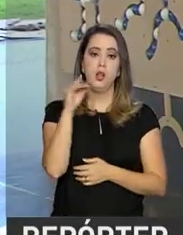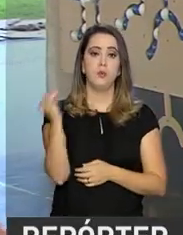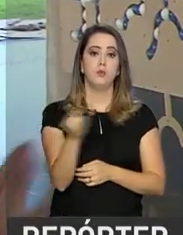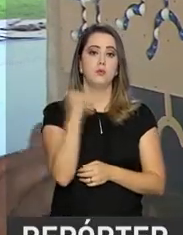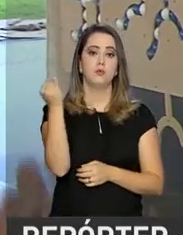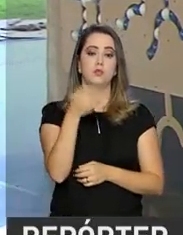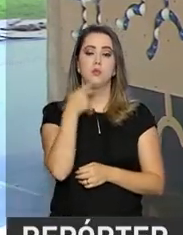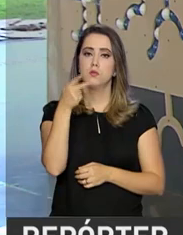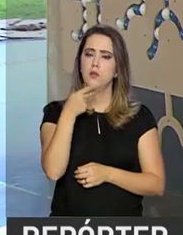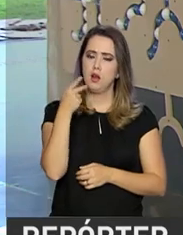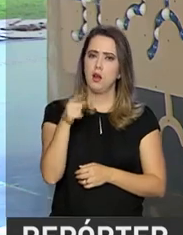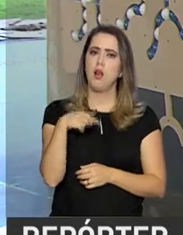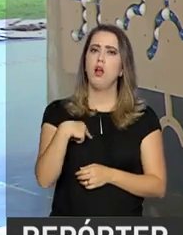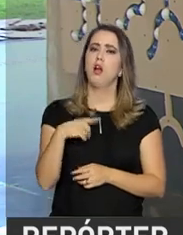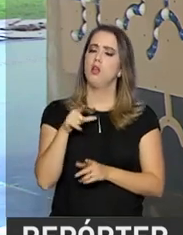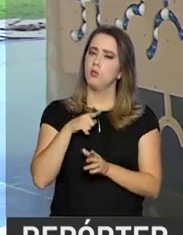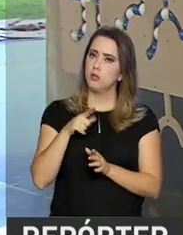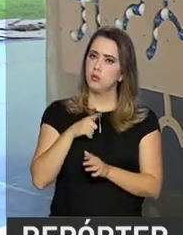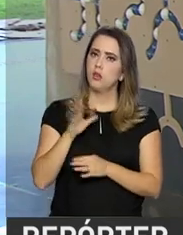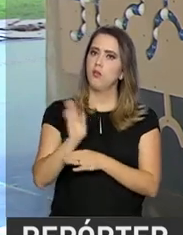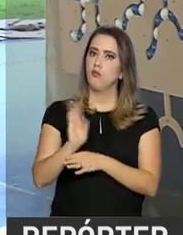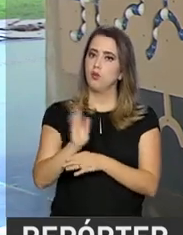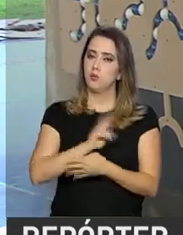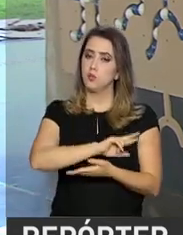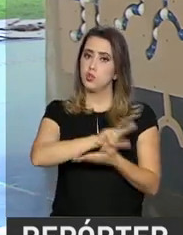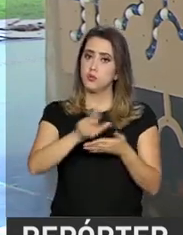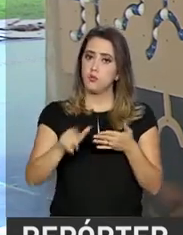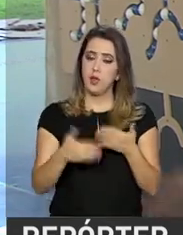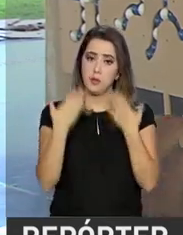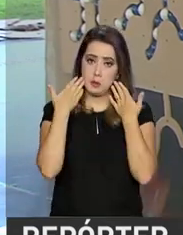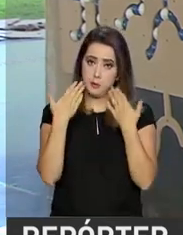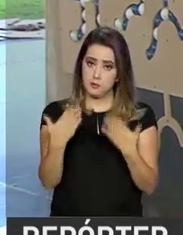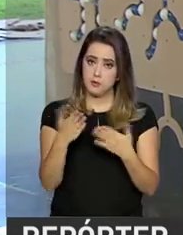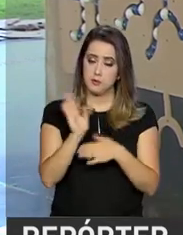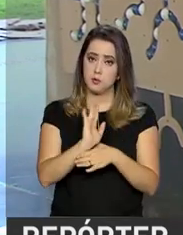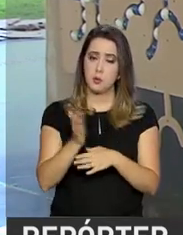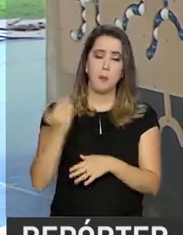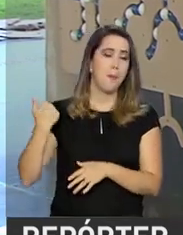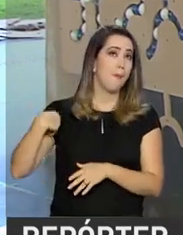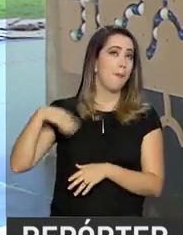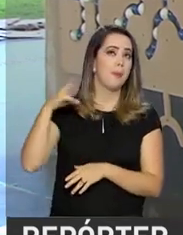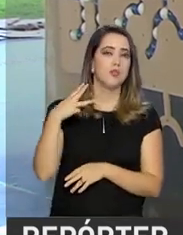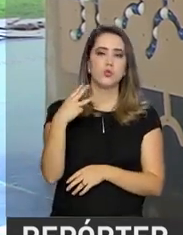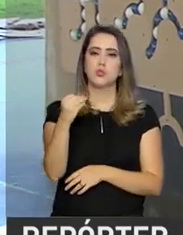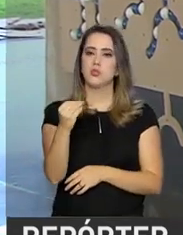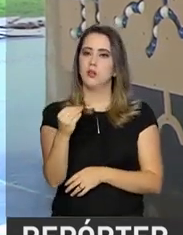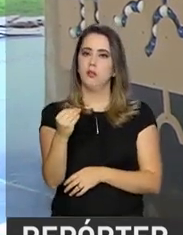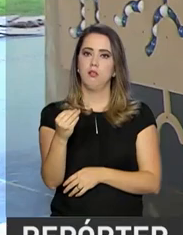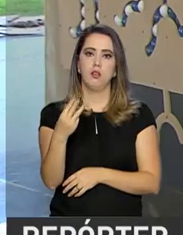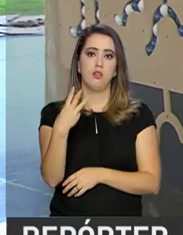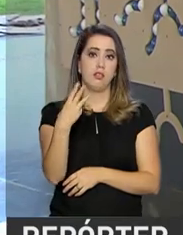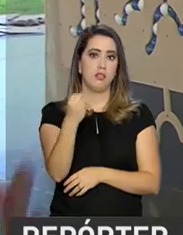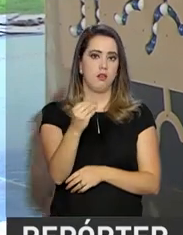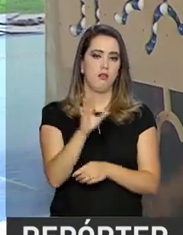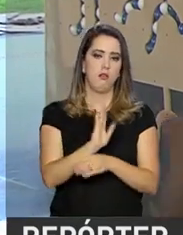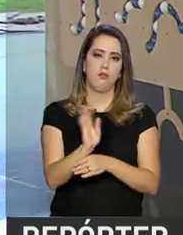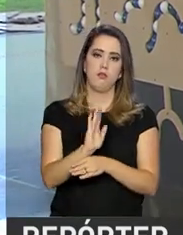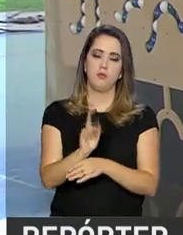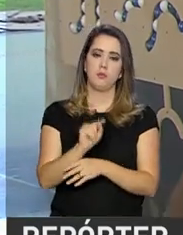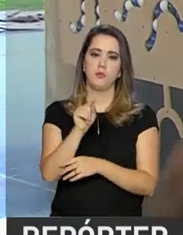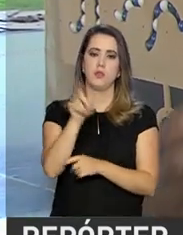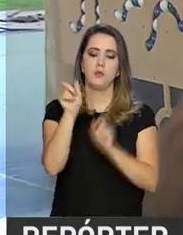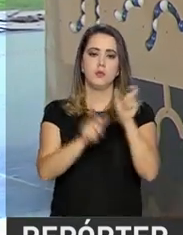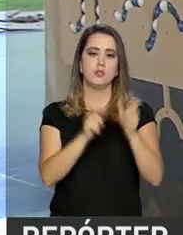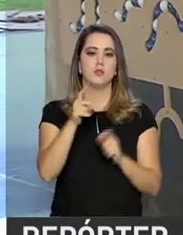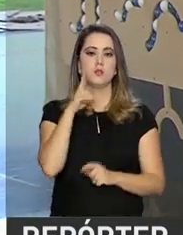é falado e muito retratado no cinema isso é muito bacana de ver então são mais de 30 filmes aí o recorde que eu escolhi foi o que o público